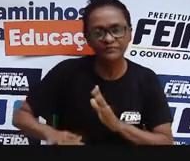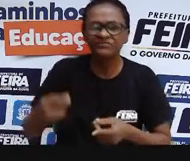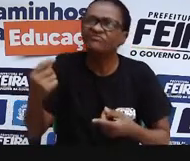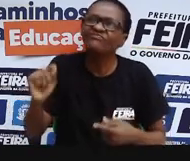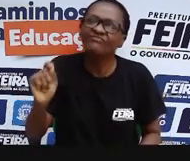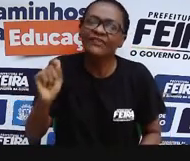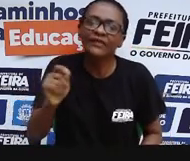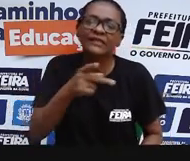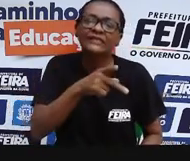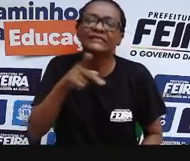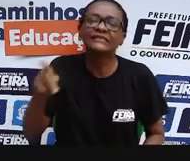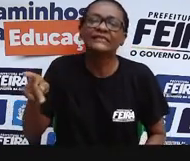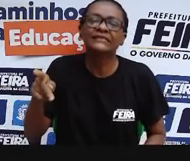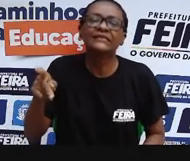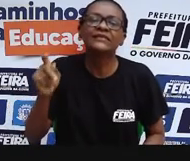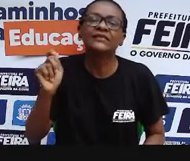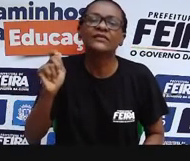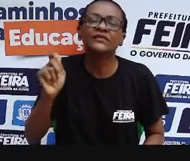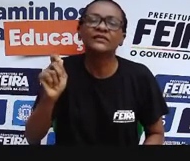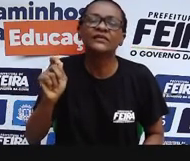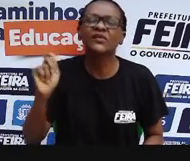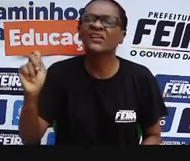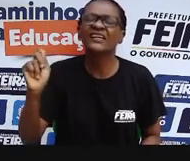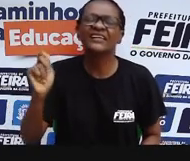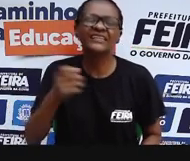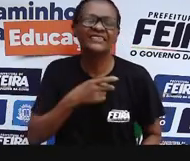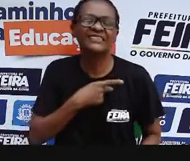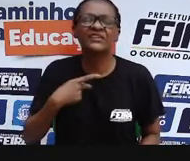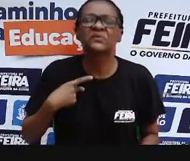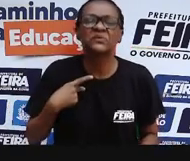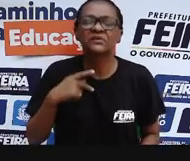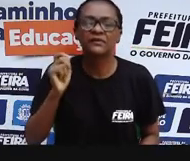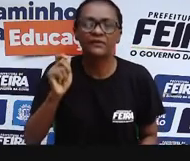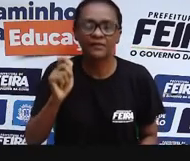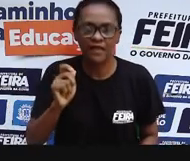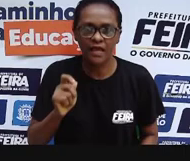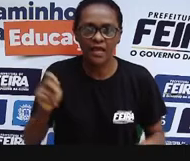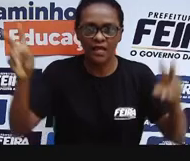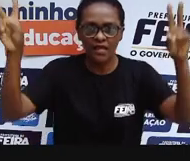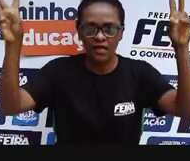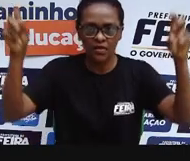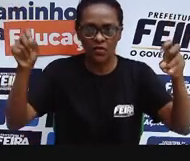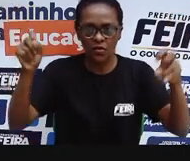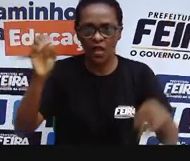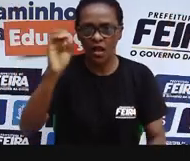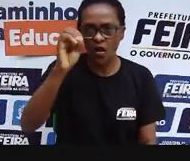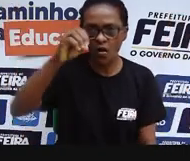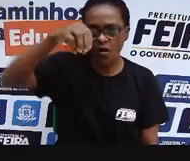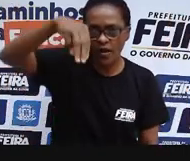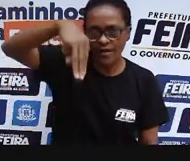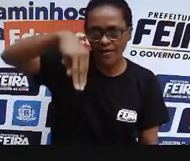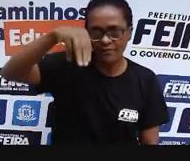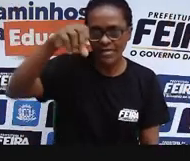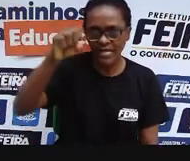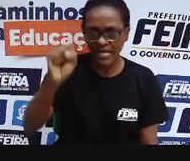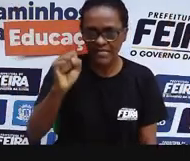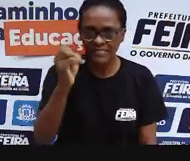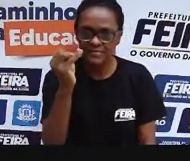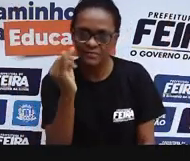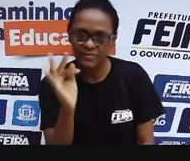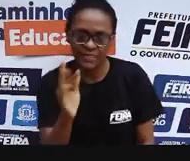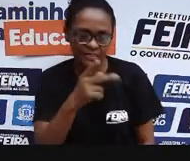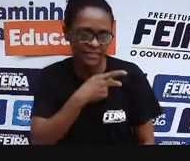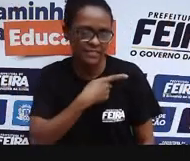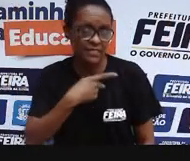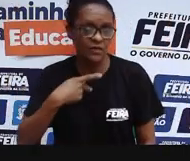Vamos ver? Então, segundo a Organização Mundial da Saúde, né, a OMS, ela define saúde